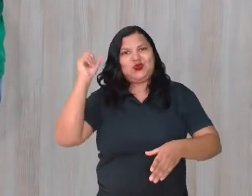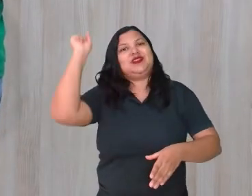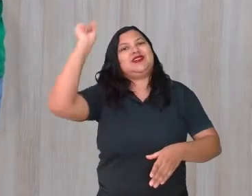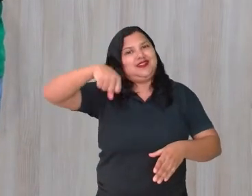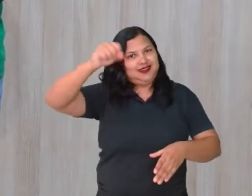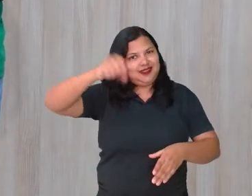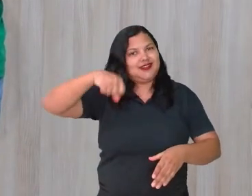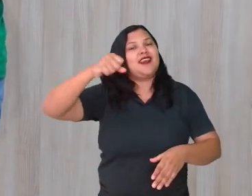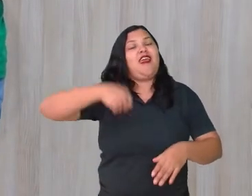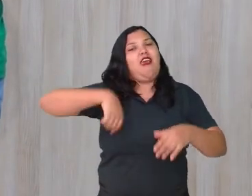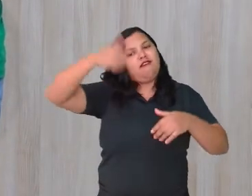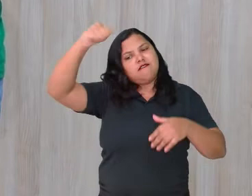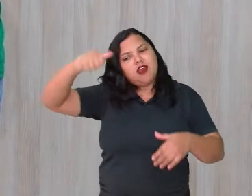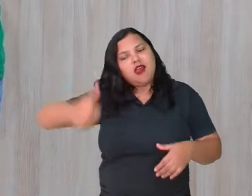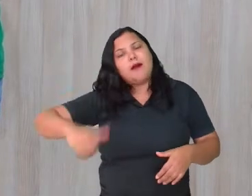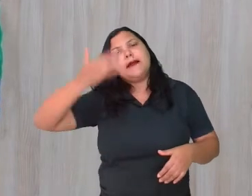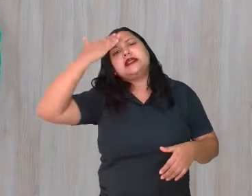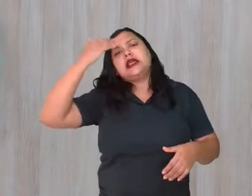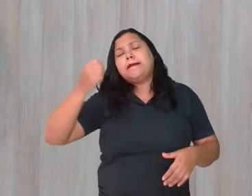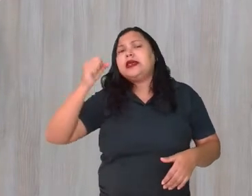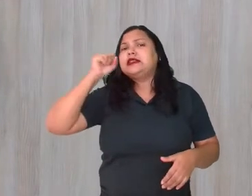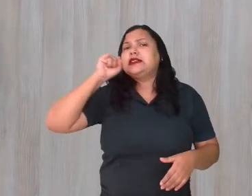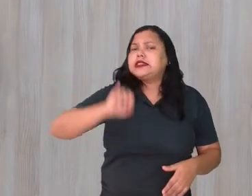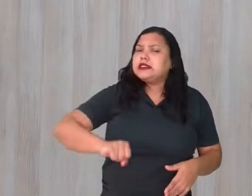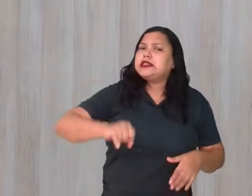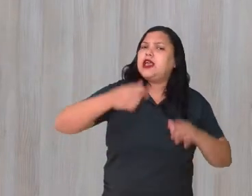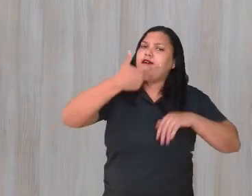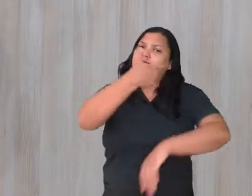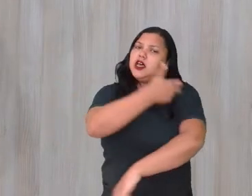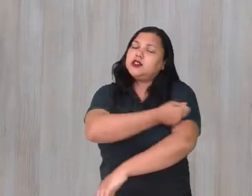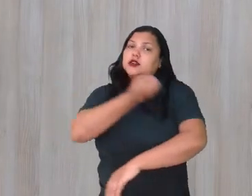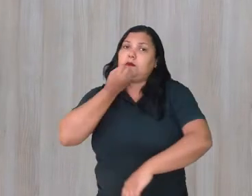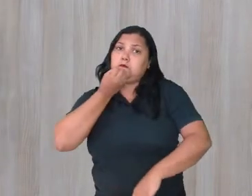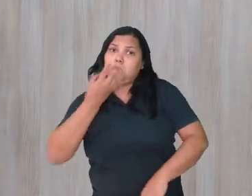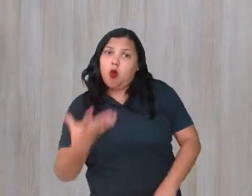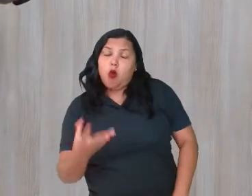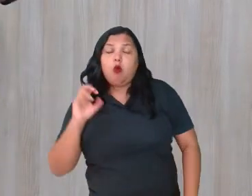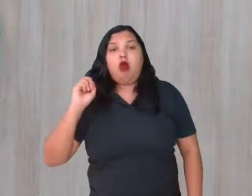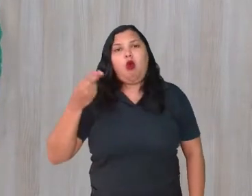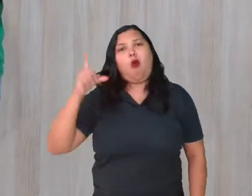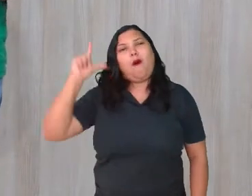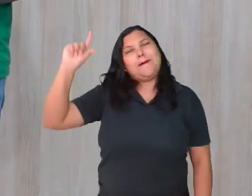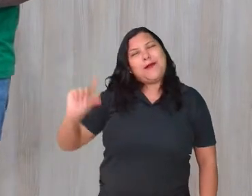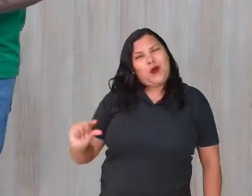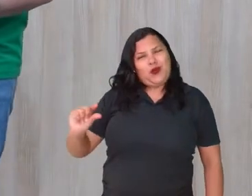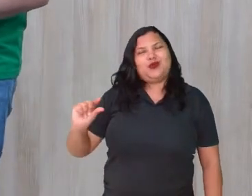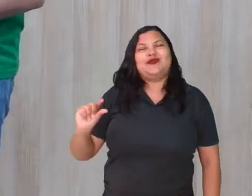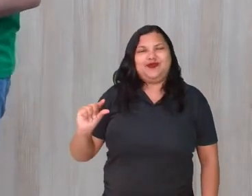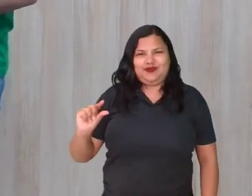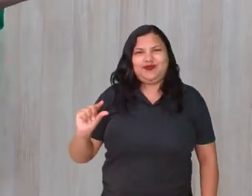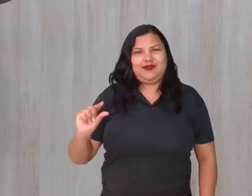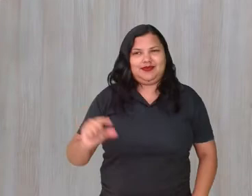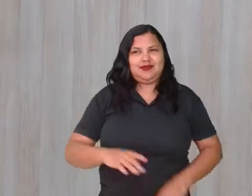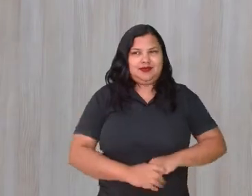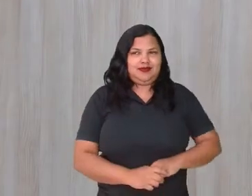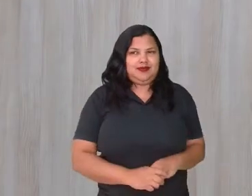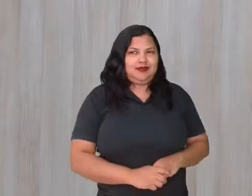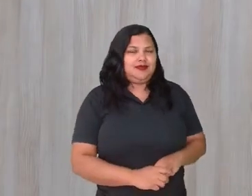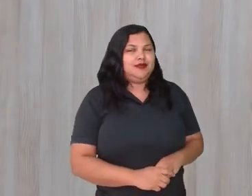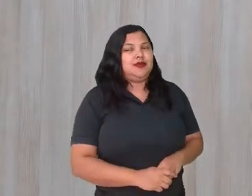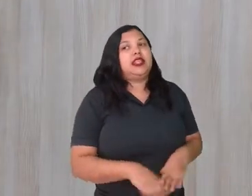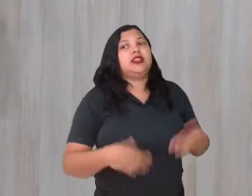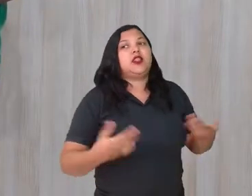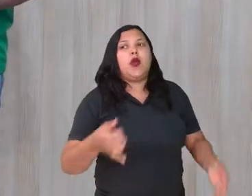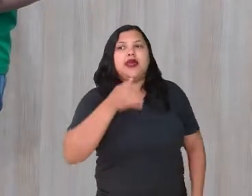é avaliado para saber se aquela vacina ela tem uma boa ou uma baixa eficiência, tá certo? Pode ser que,